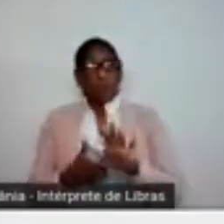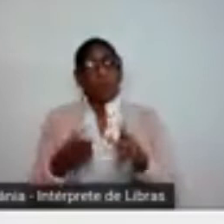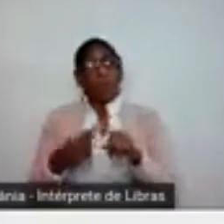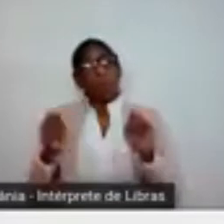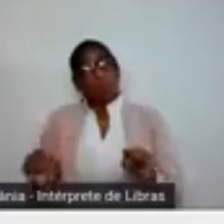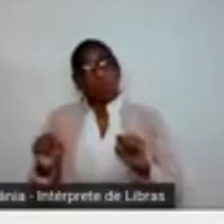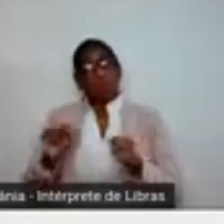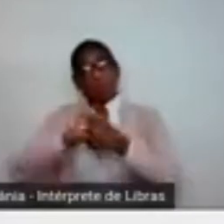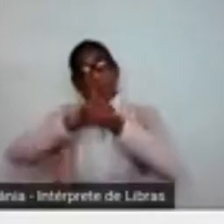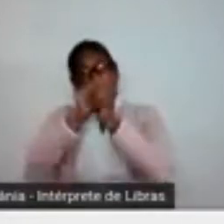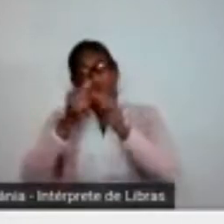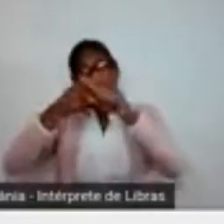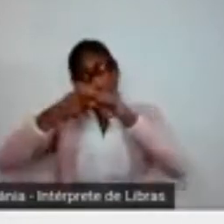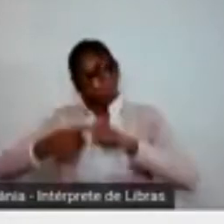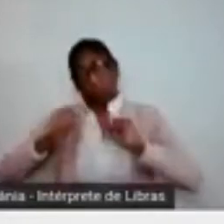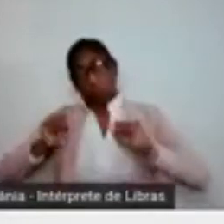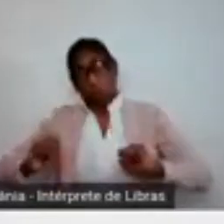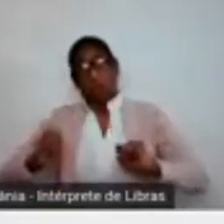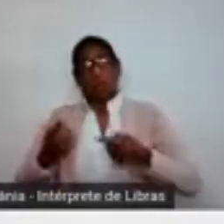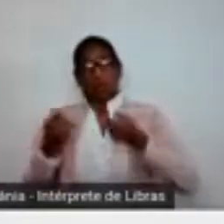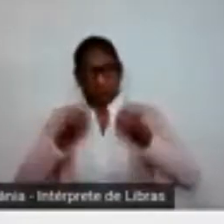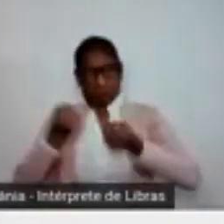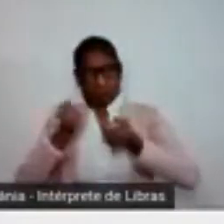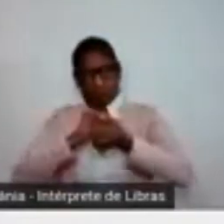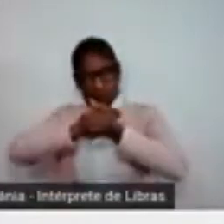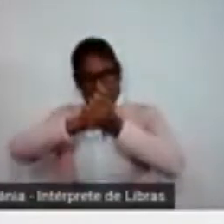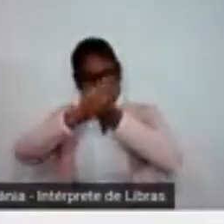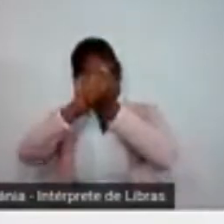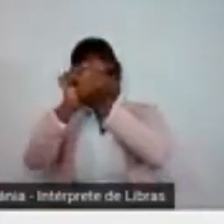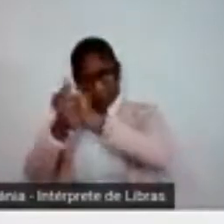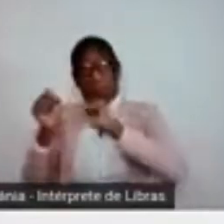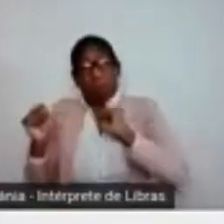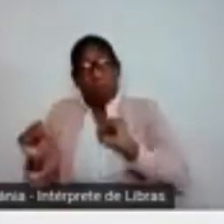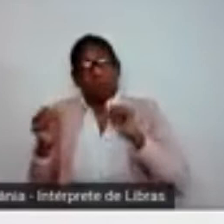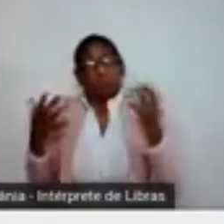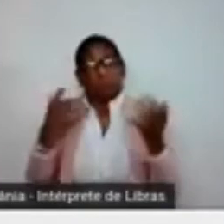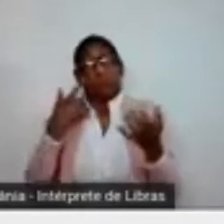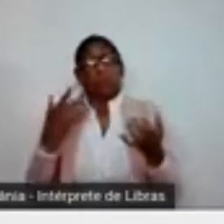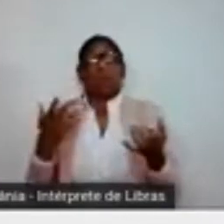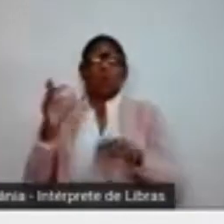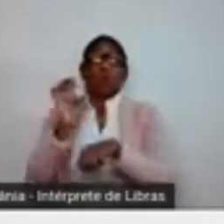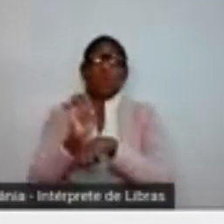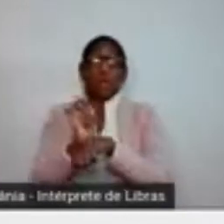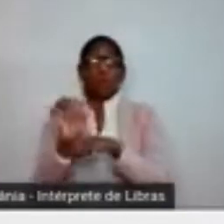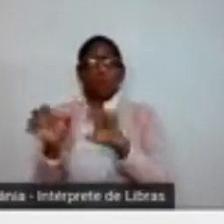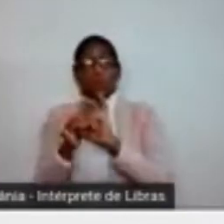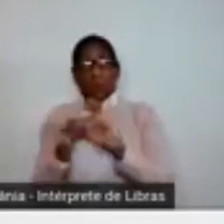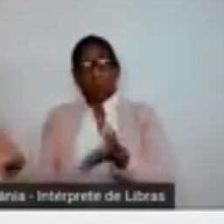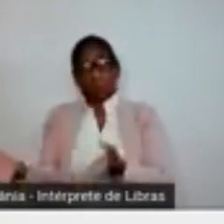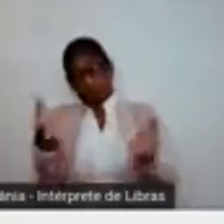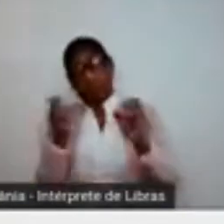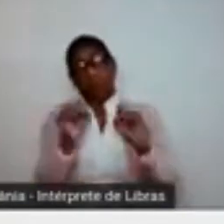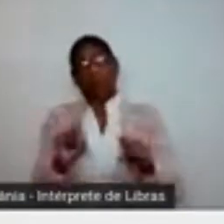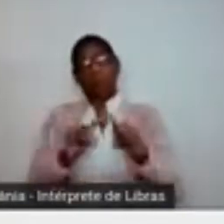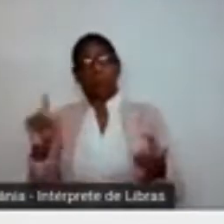campeonatos esportivos, veio demanda do automobilismo, por exemplo, entre outros, né, que surgem, e o Estado, então, permite, com a